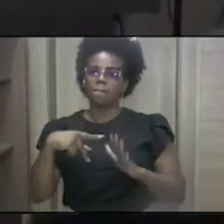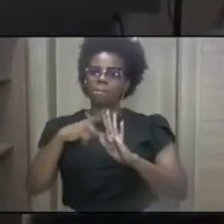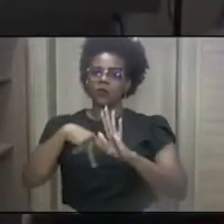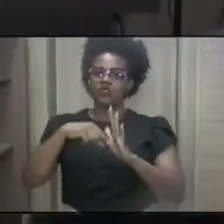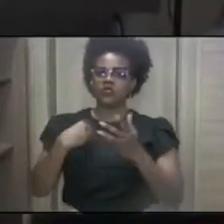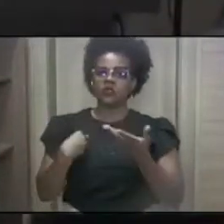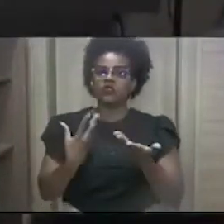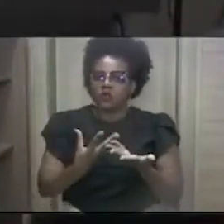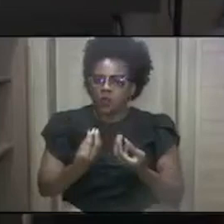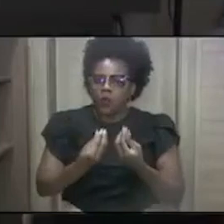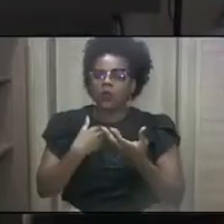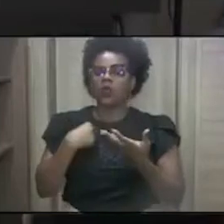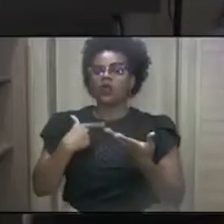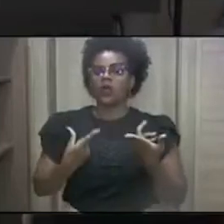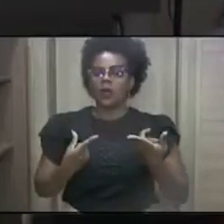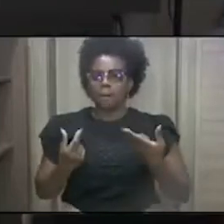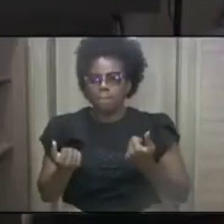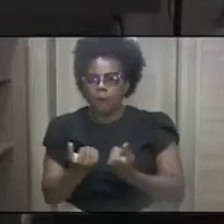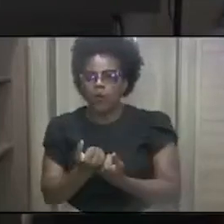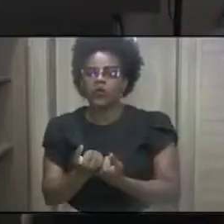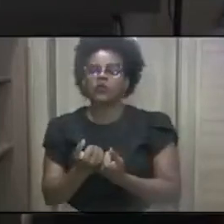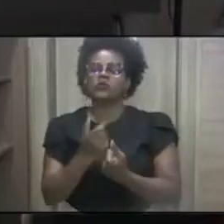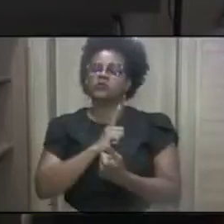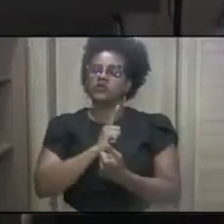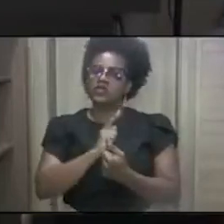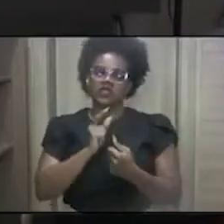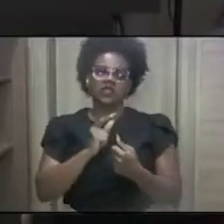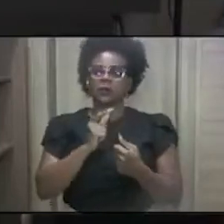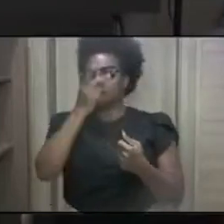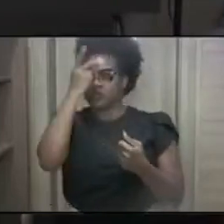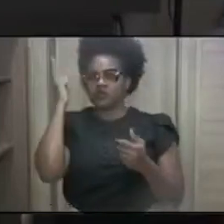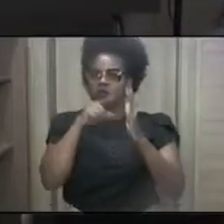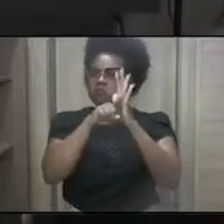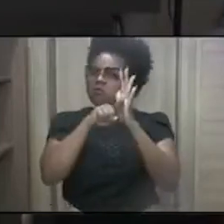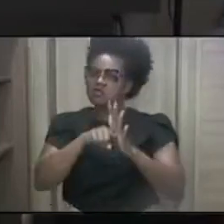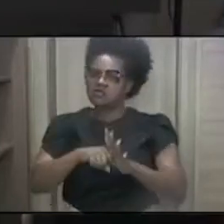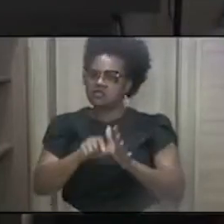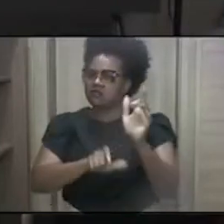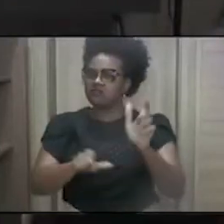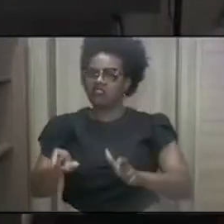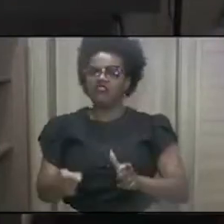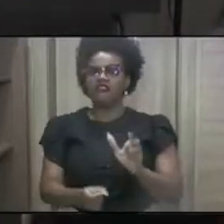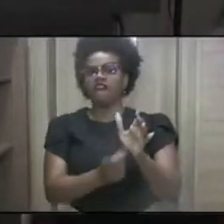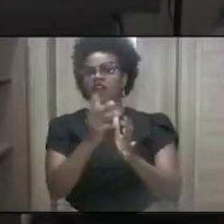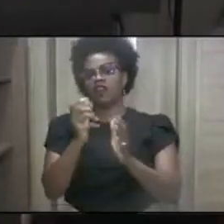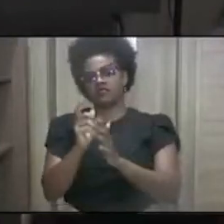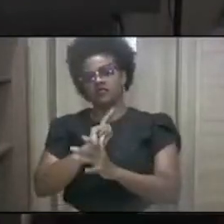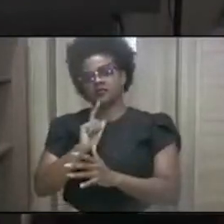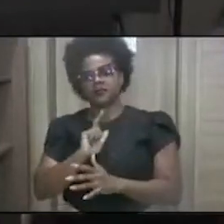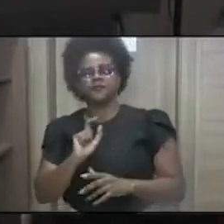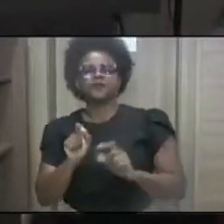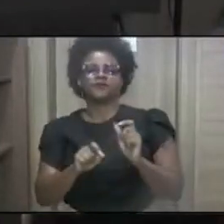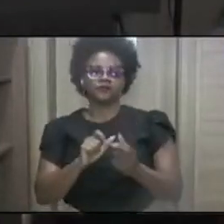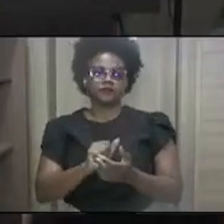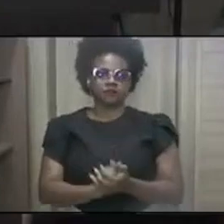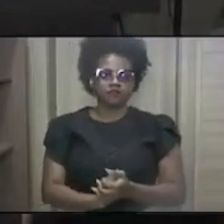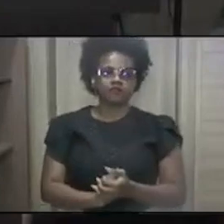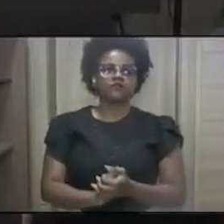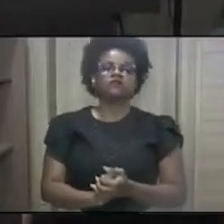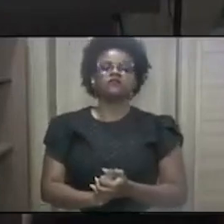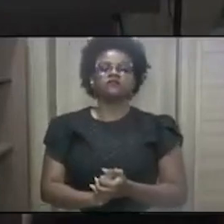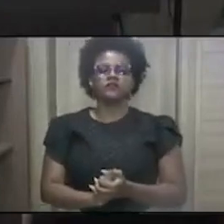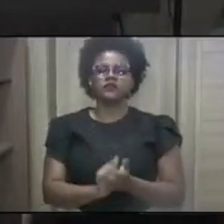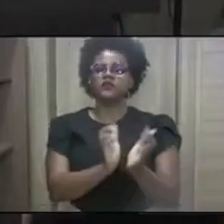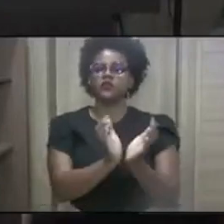um projeto de cooperação que envolve um grande número de pesquisadores, entre eles, né,